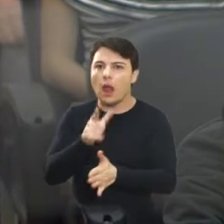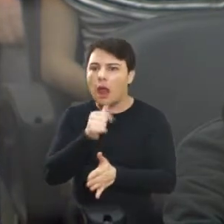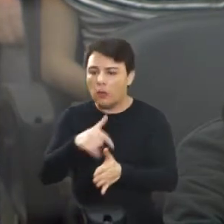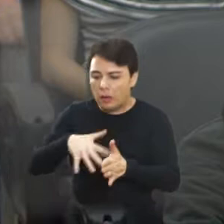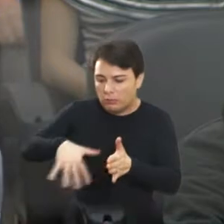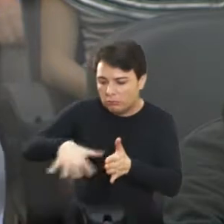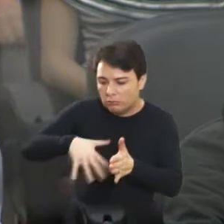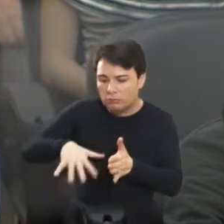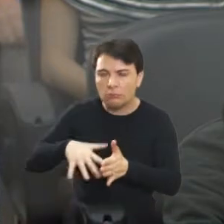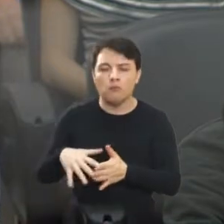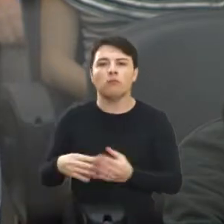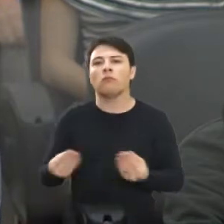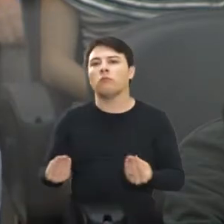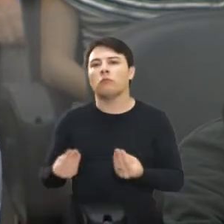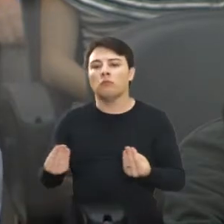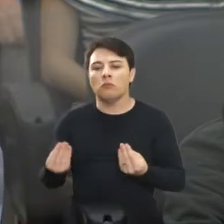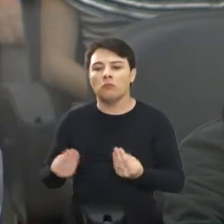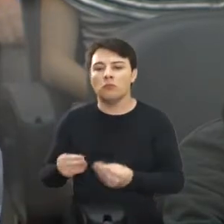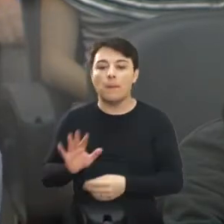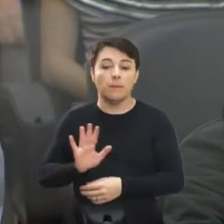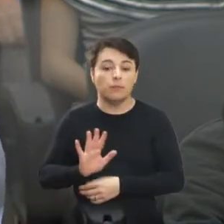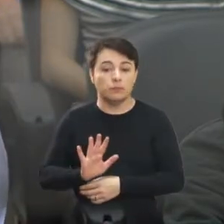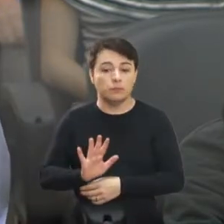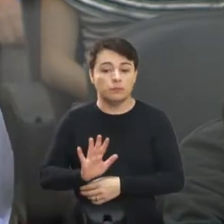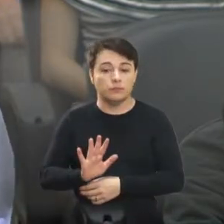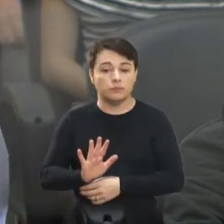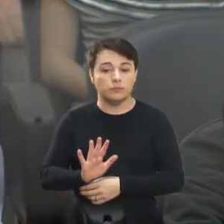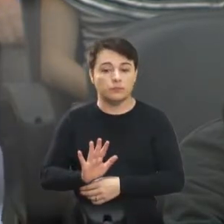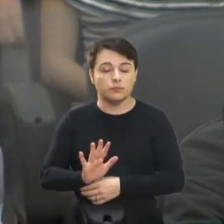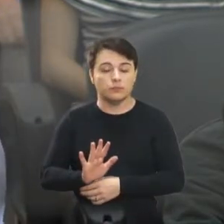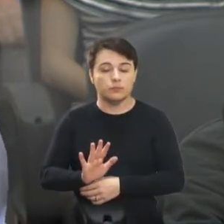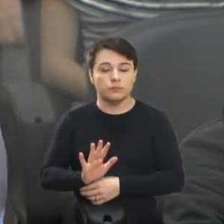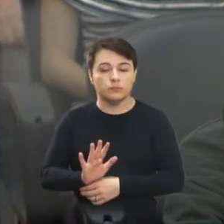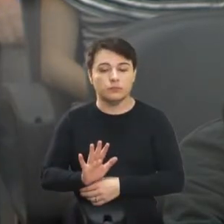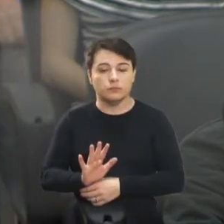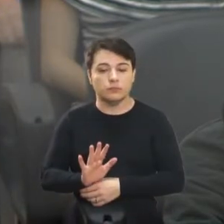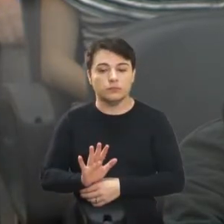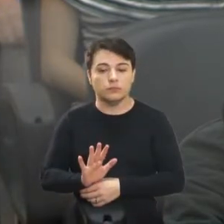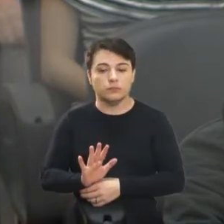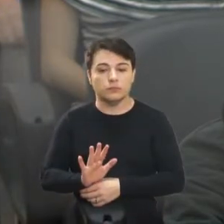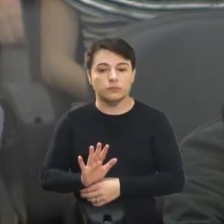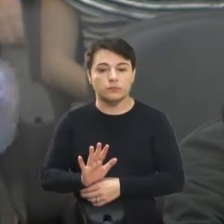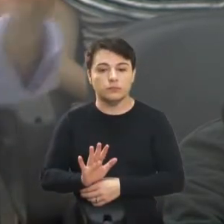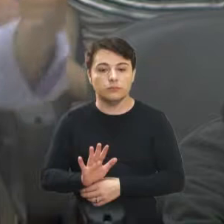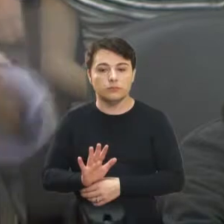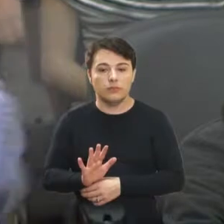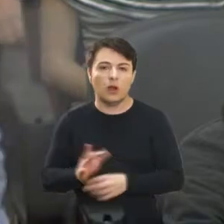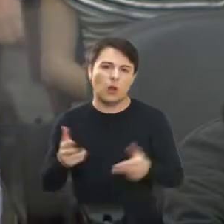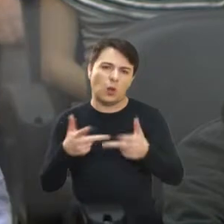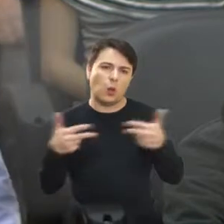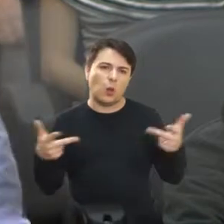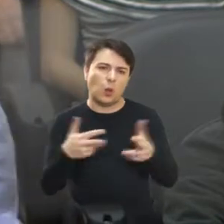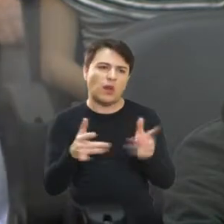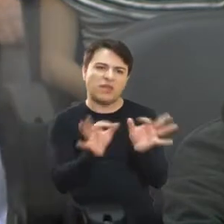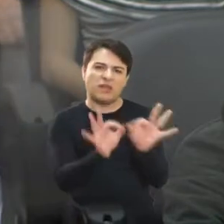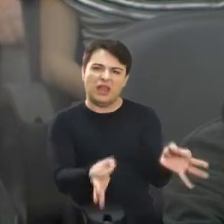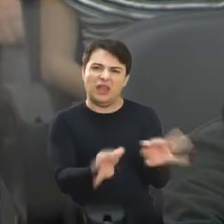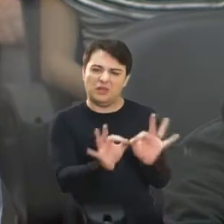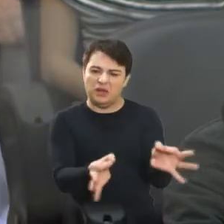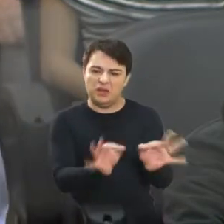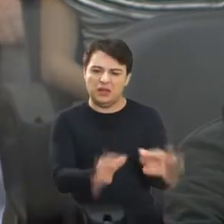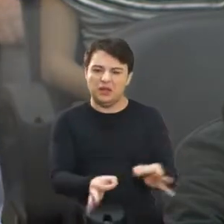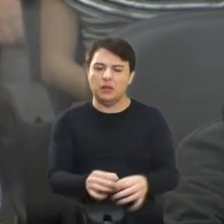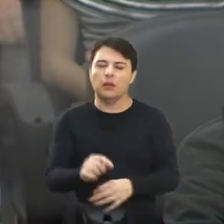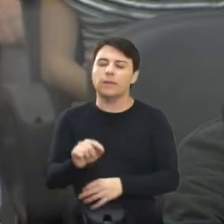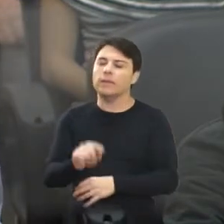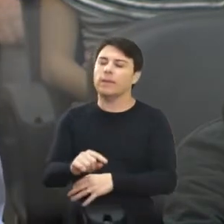alteração. Eu entendo que as demais situações são perfumarias, perto do que está se pretendendo colocar